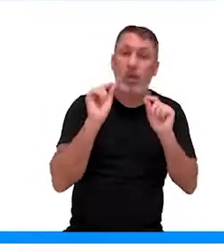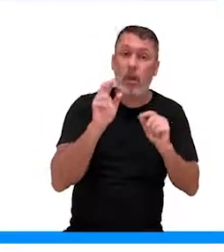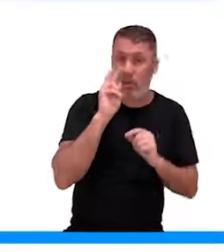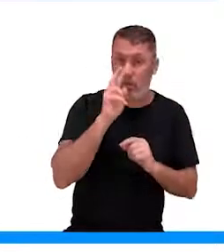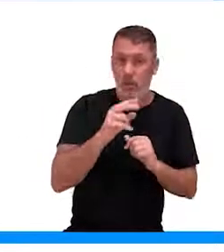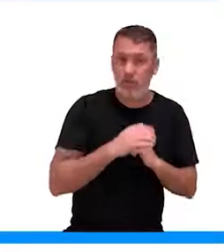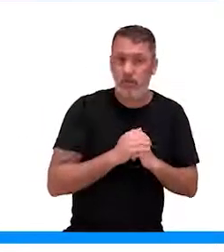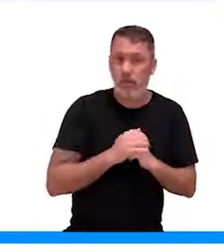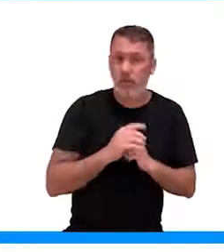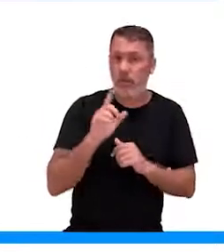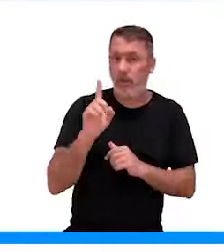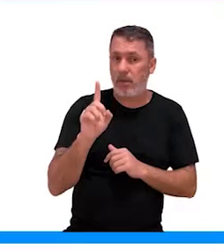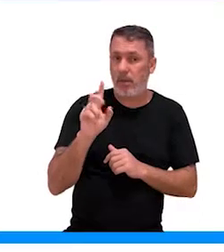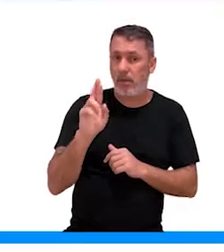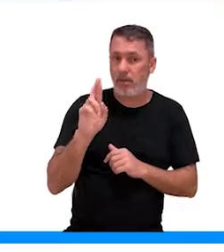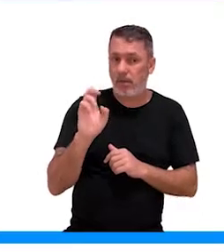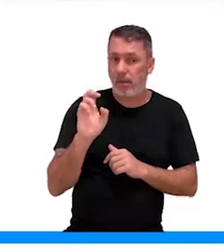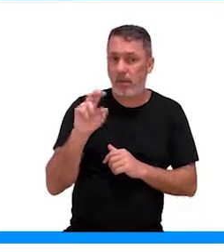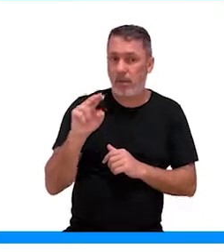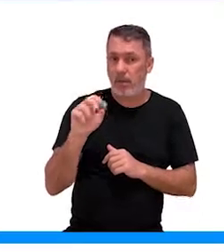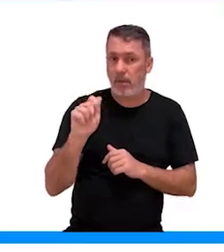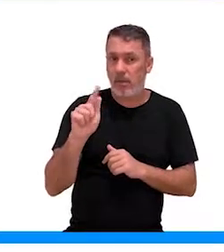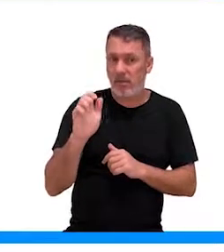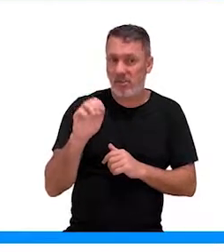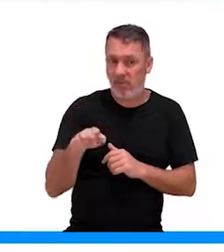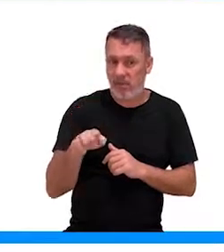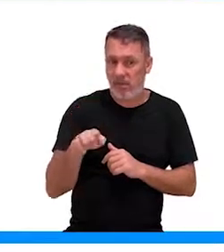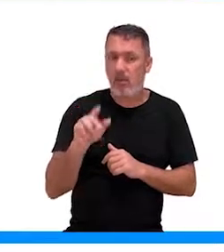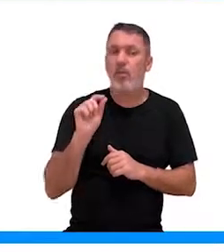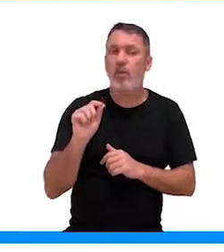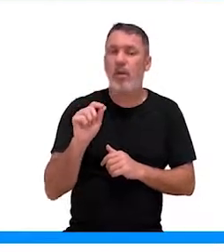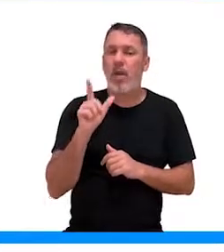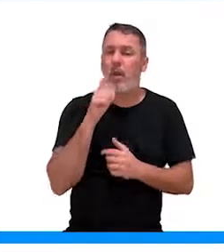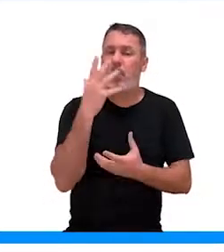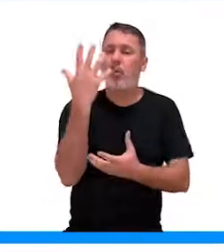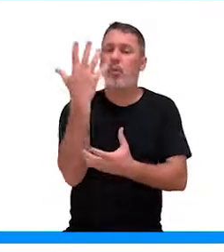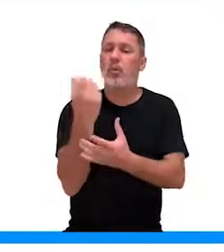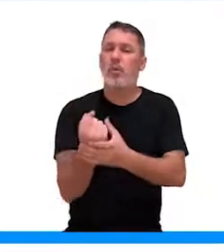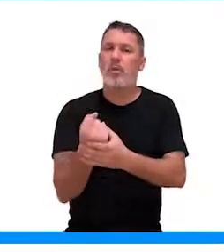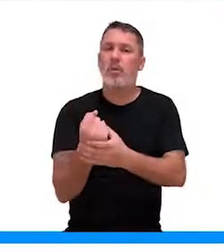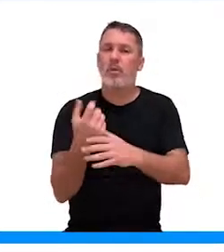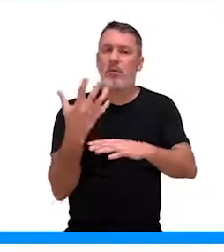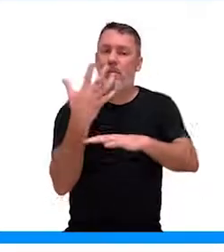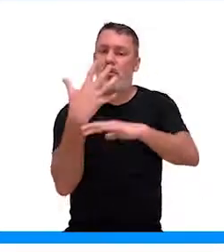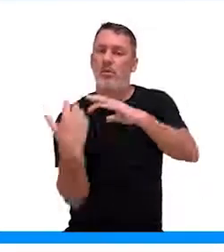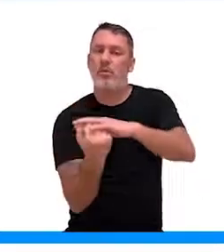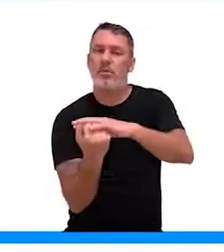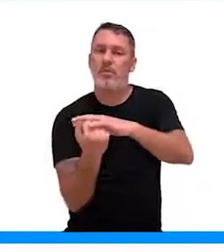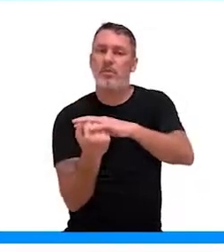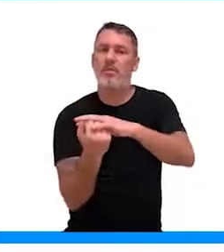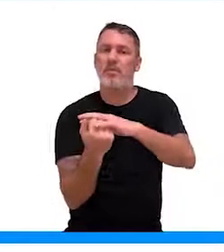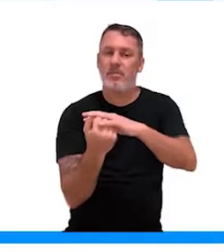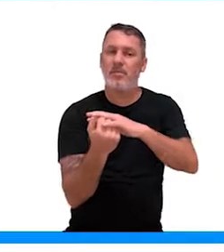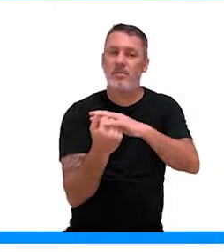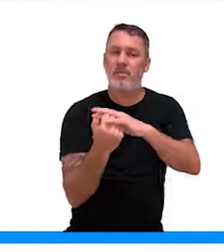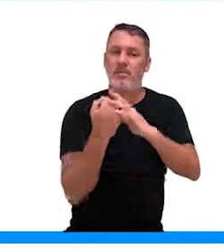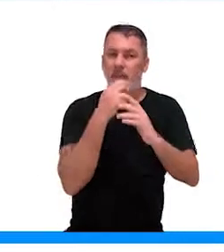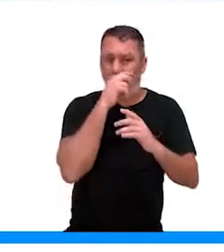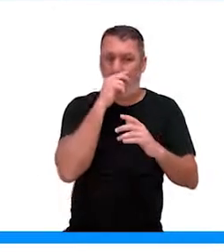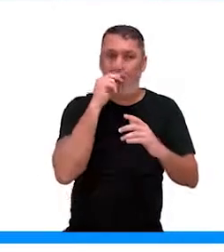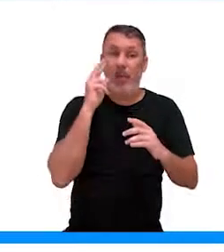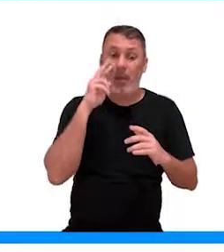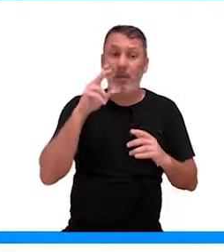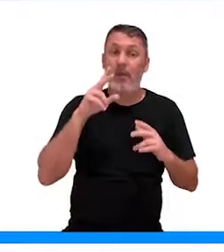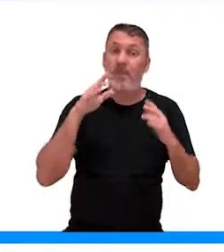A drenagem fluvial apresentada, ou seja, nós estamos nos referindo aqui a